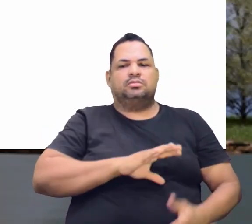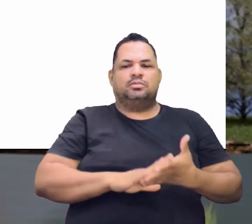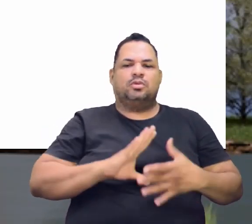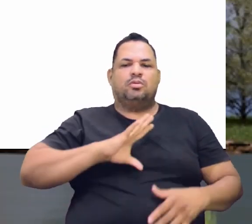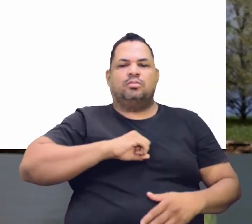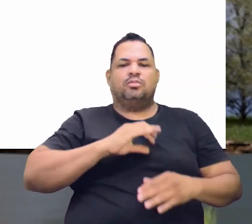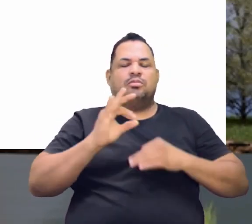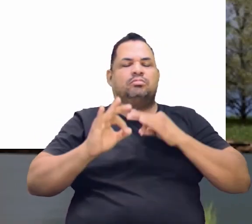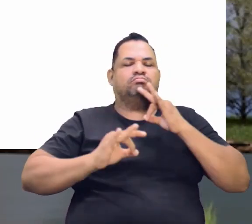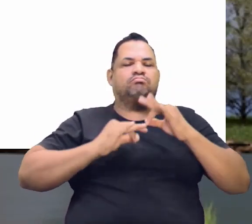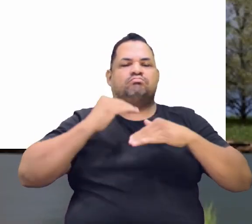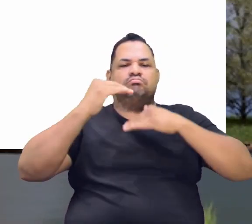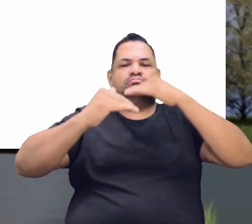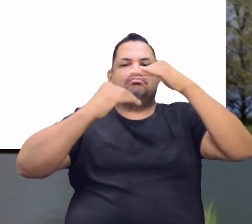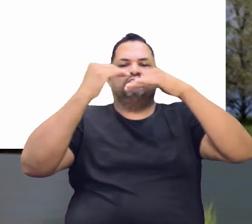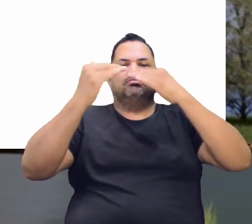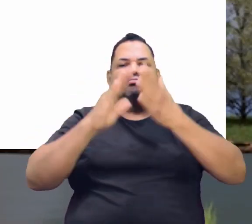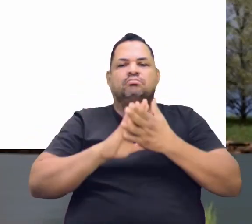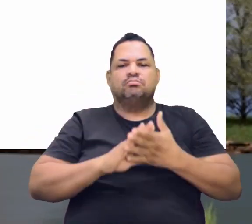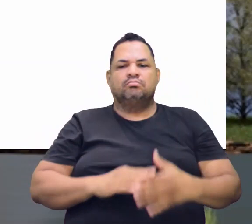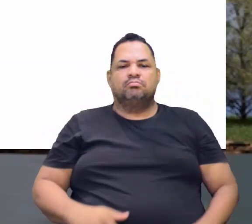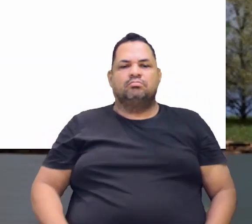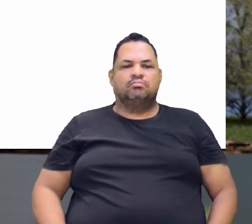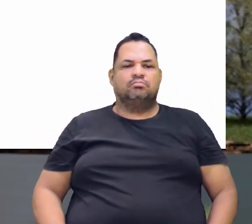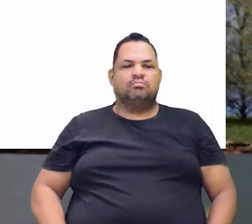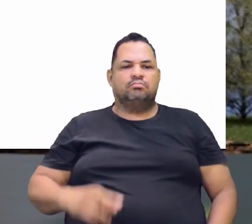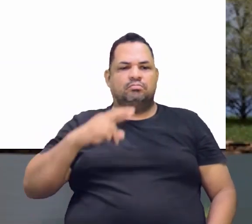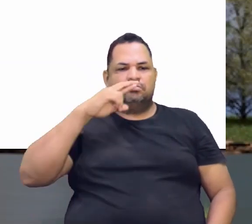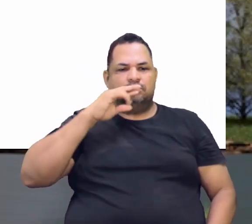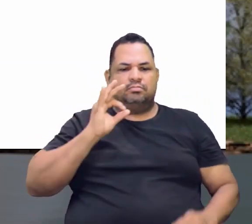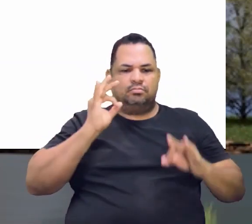Só o amor constrói. Marechal Rondon.